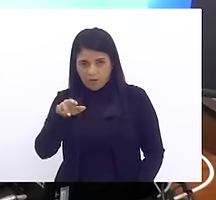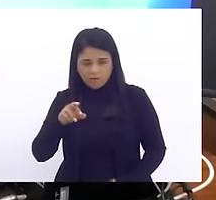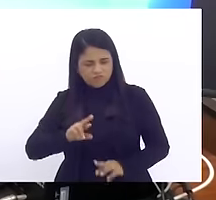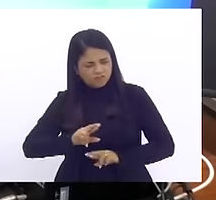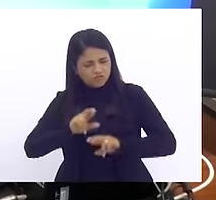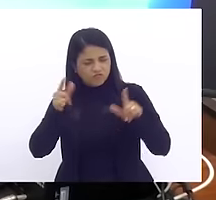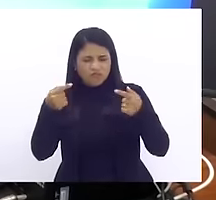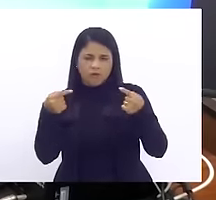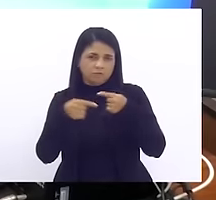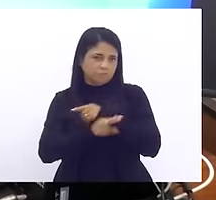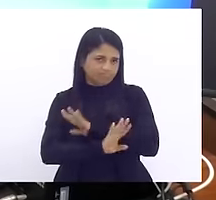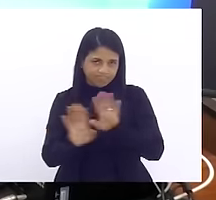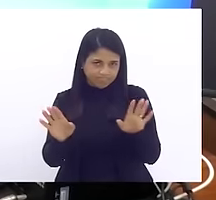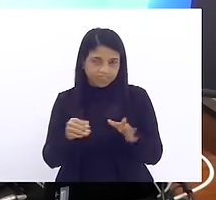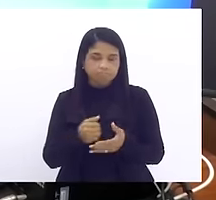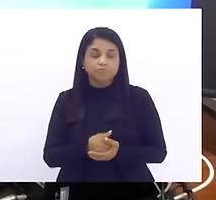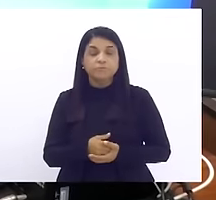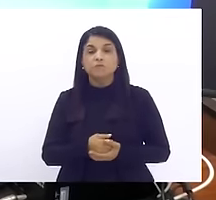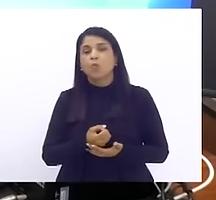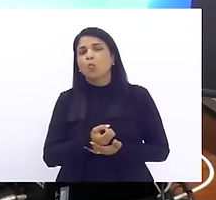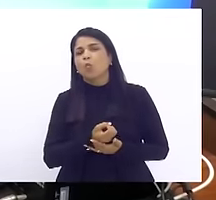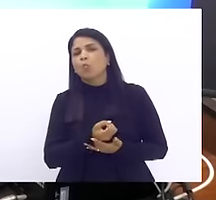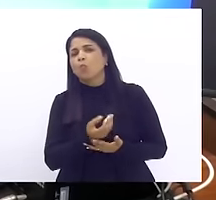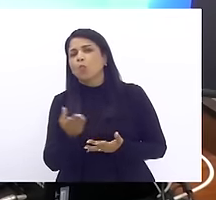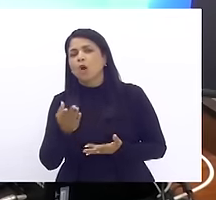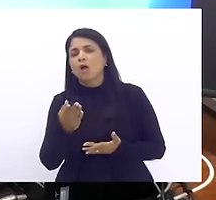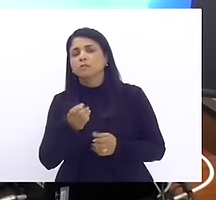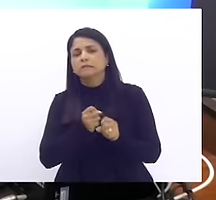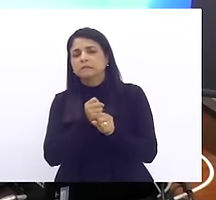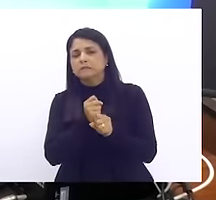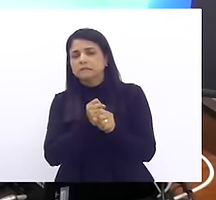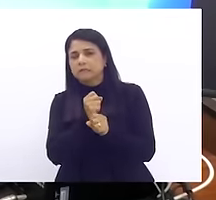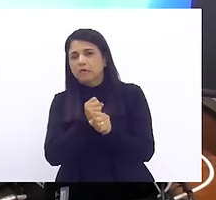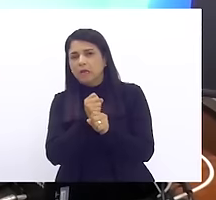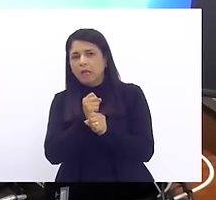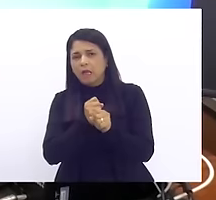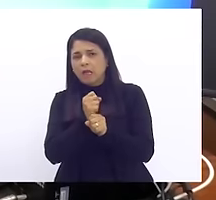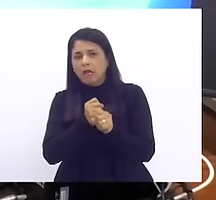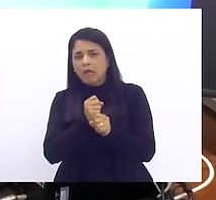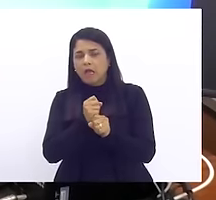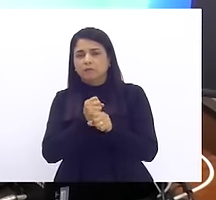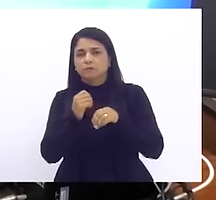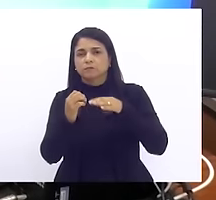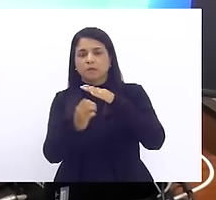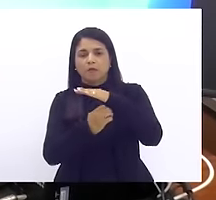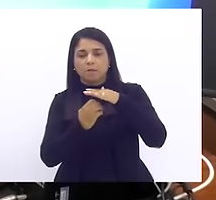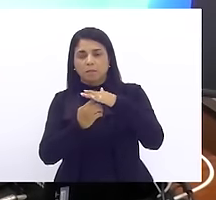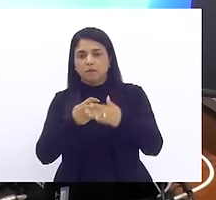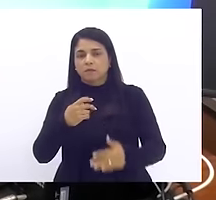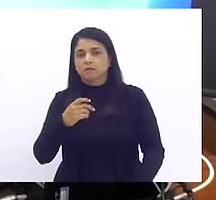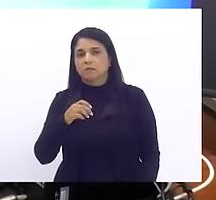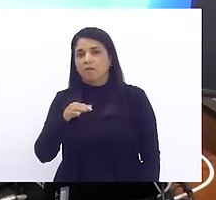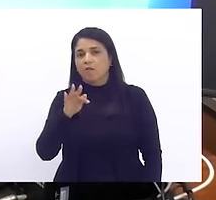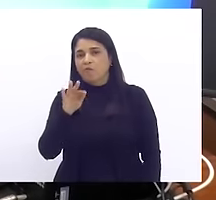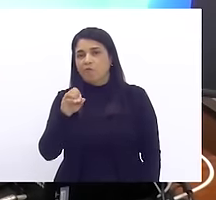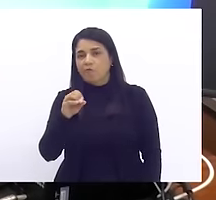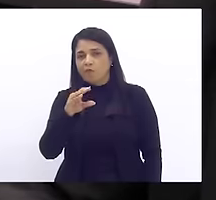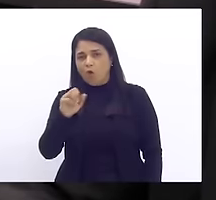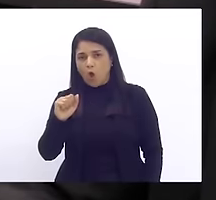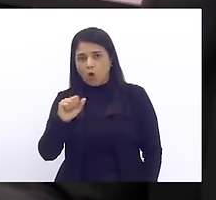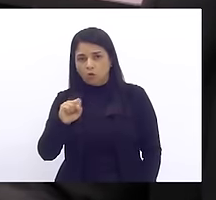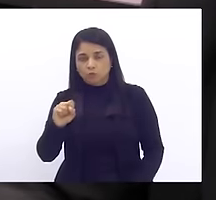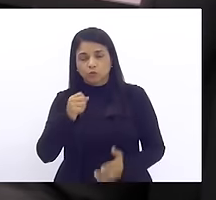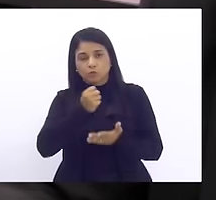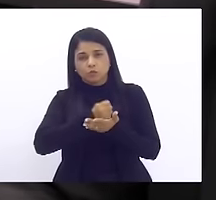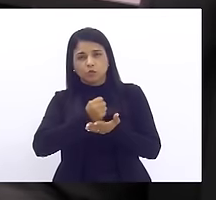a foco tá nesse mercado de seja com a pele ou já teve contrato com alguma outra empresa anteriormente nós